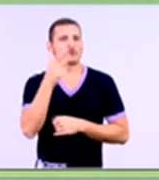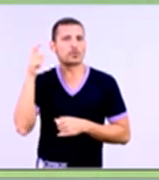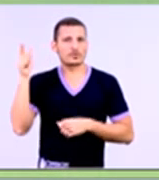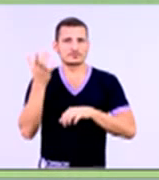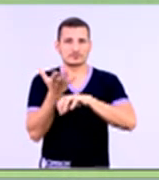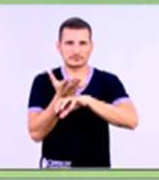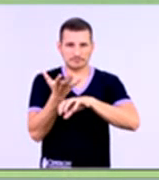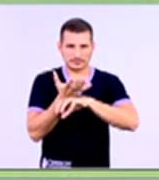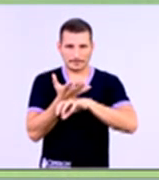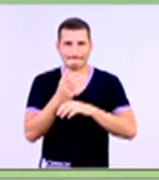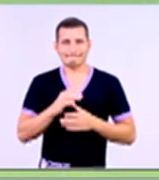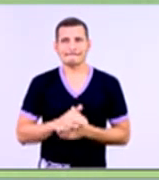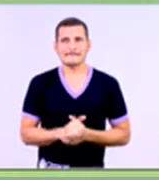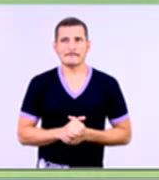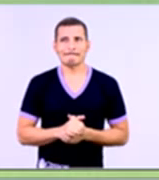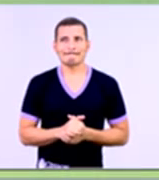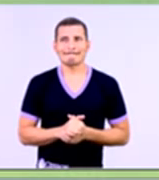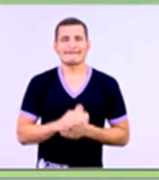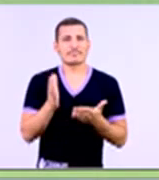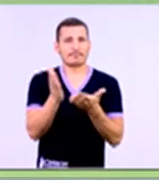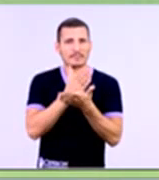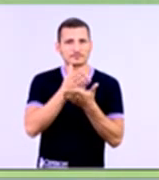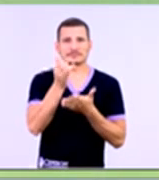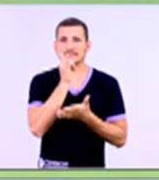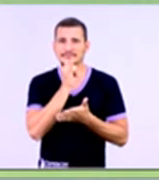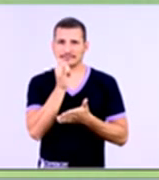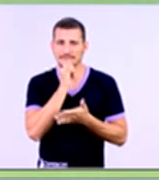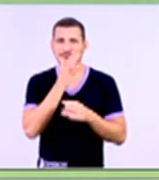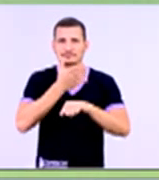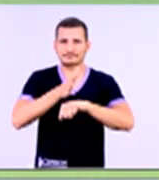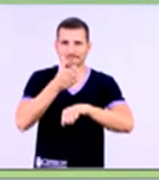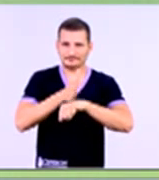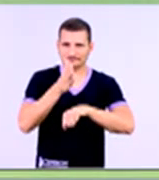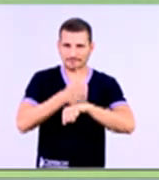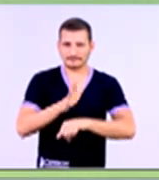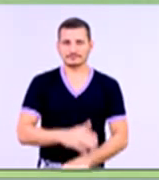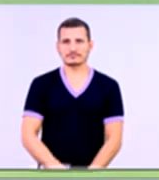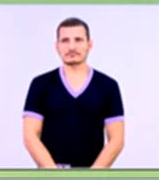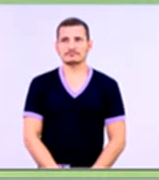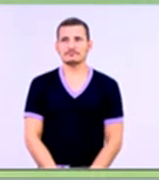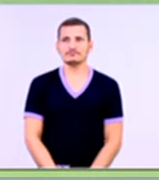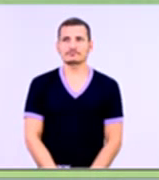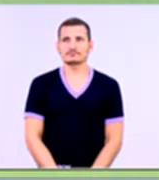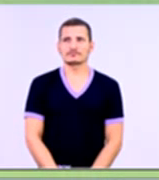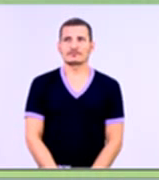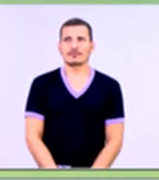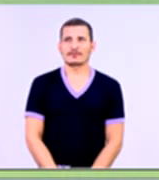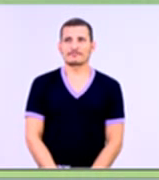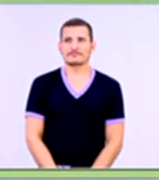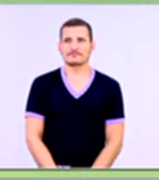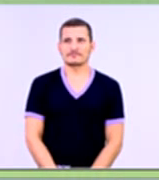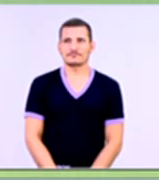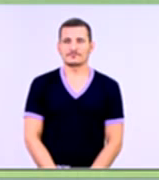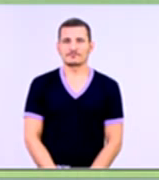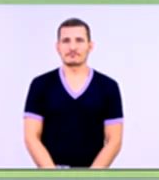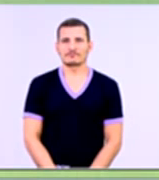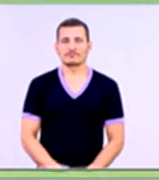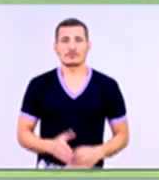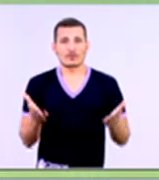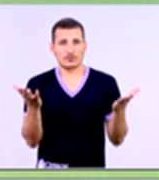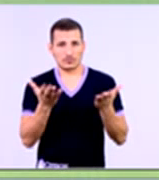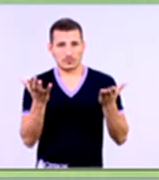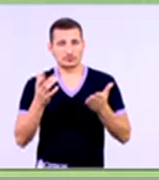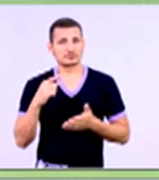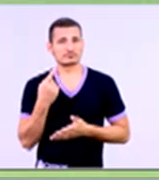disciplinas. E alguns exemplos práticos. Hoje, iremos nos prender a